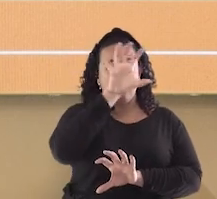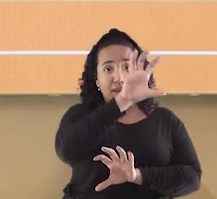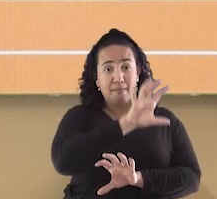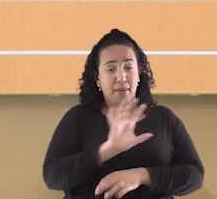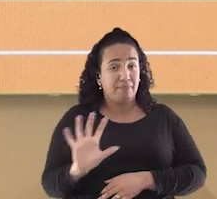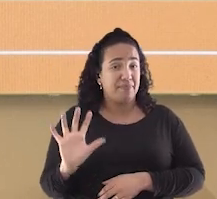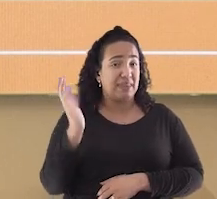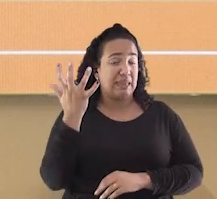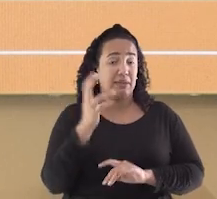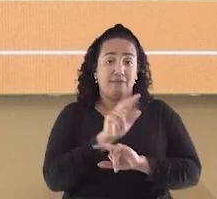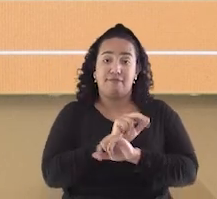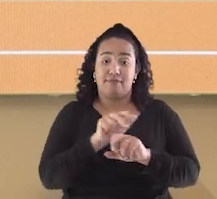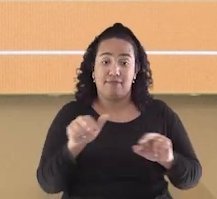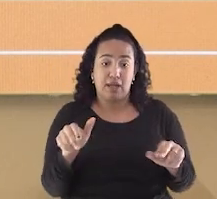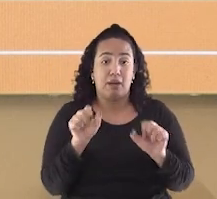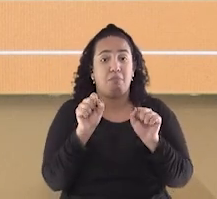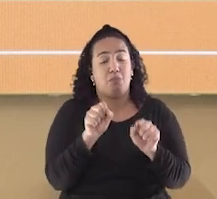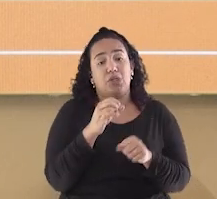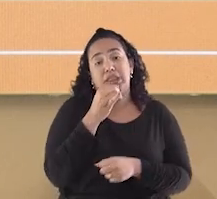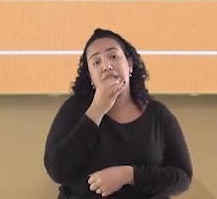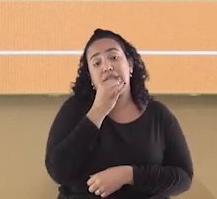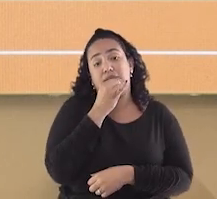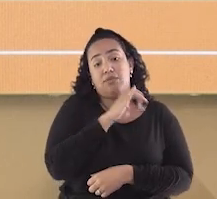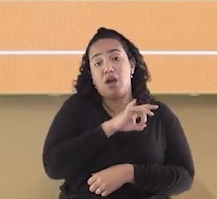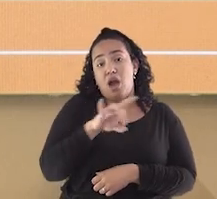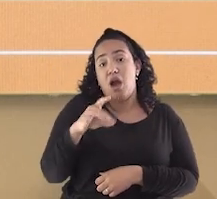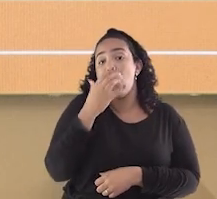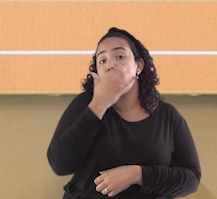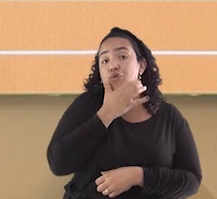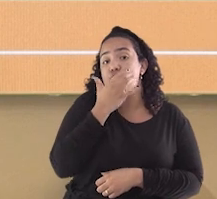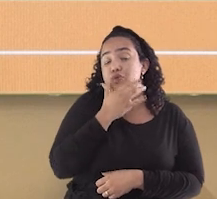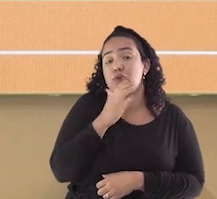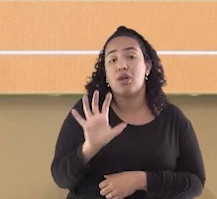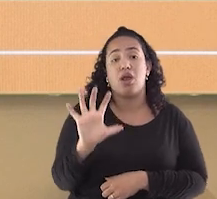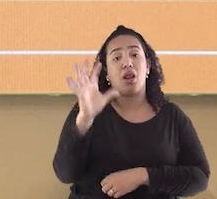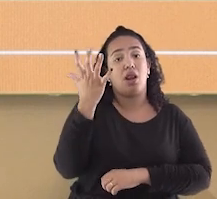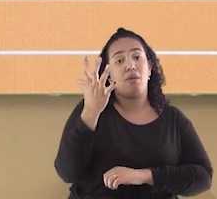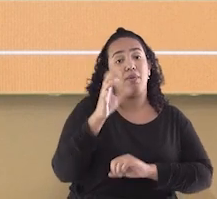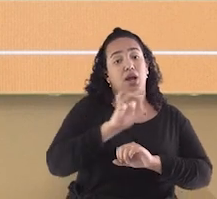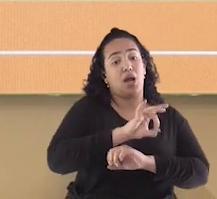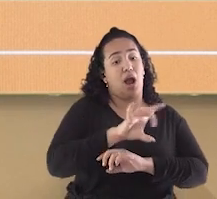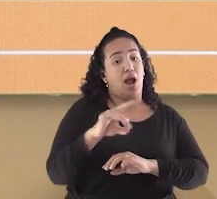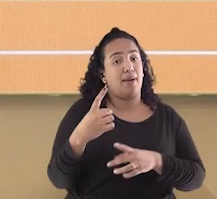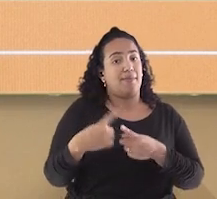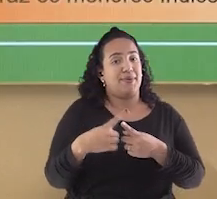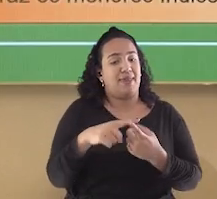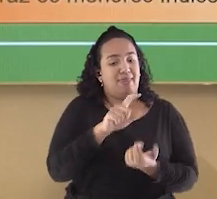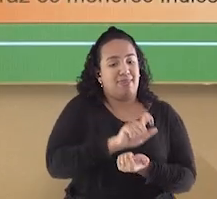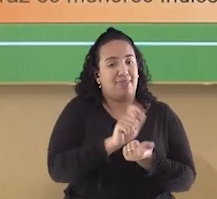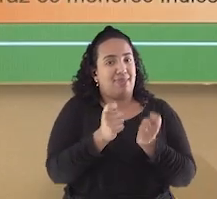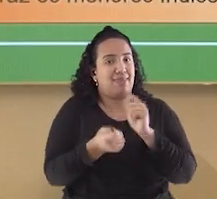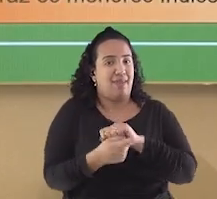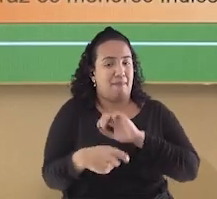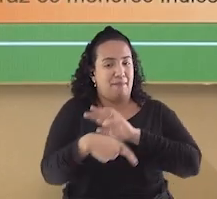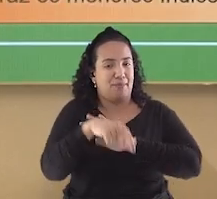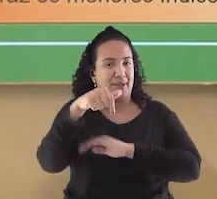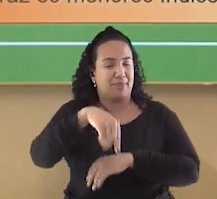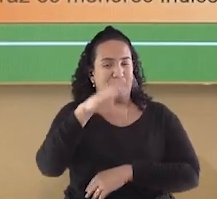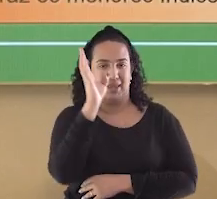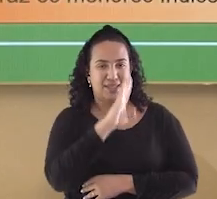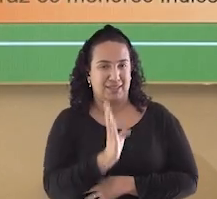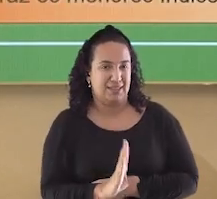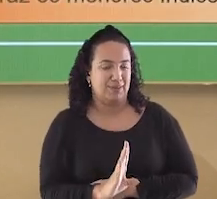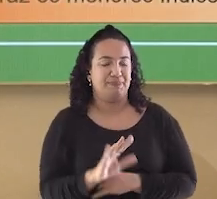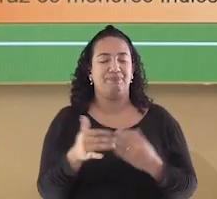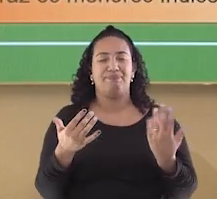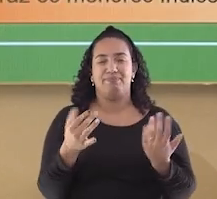climas e regiões do Brasil. É como se a gente tivesse várias estações de frutas, não apenas o outono. E aí a gente chega ao inverno.